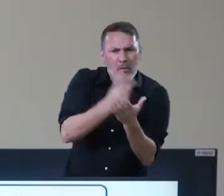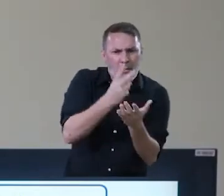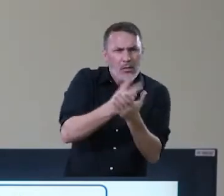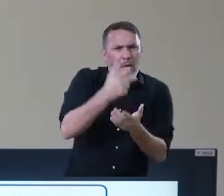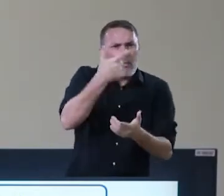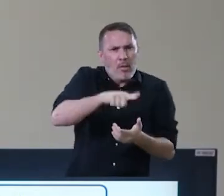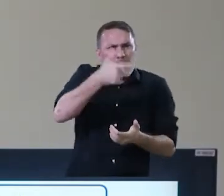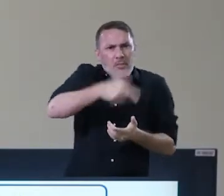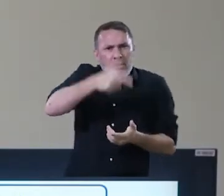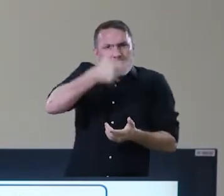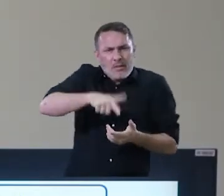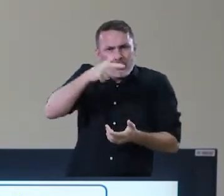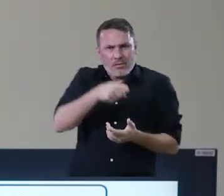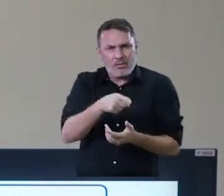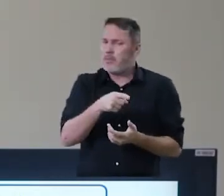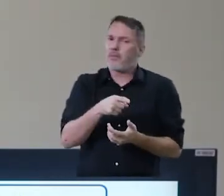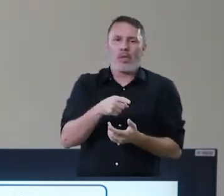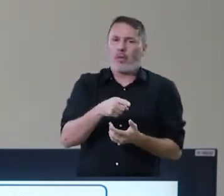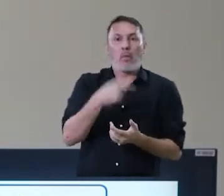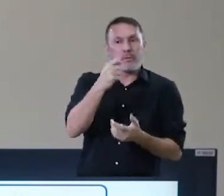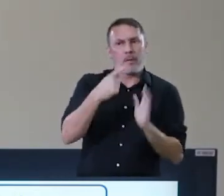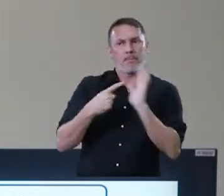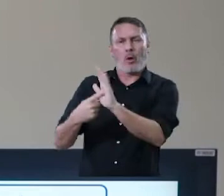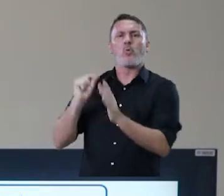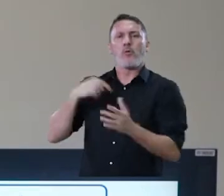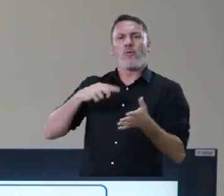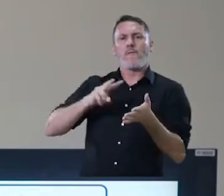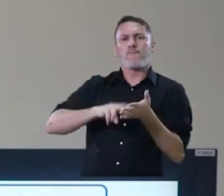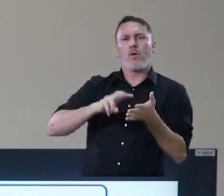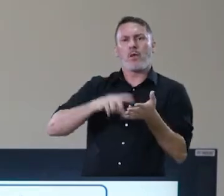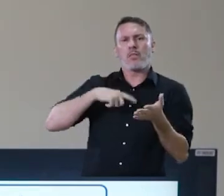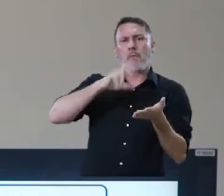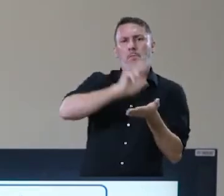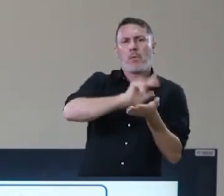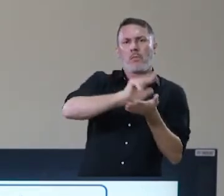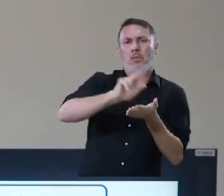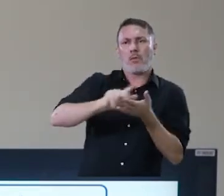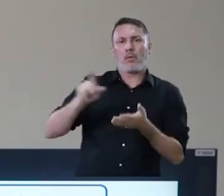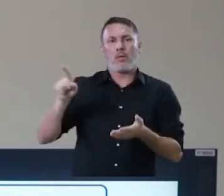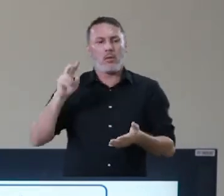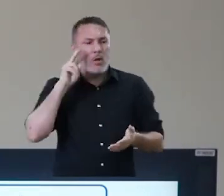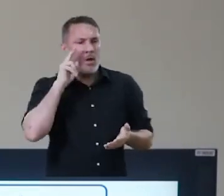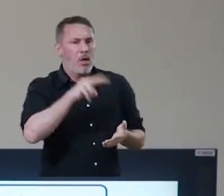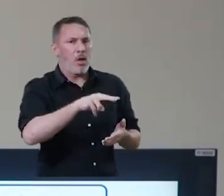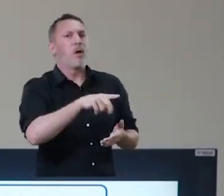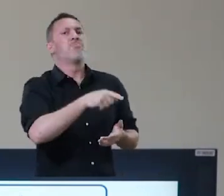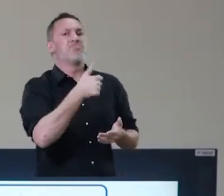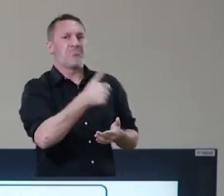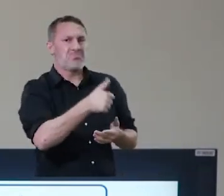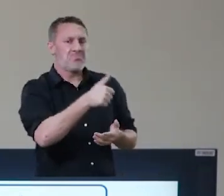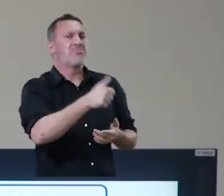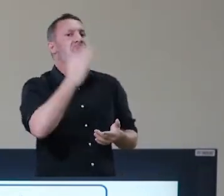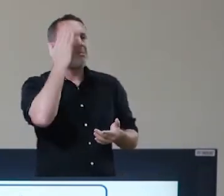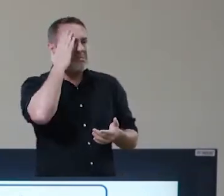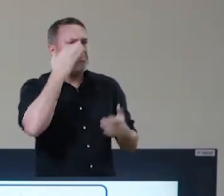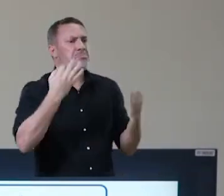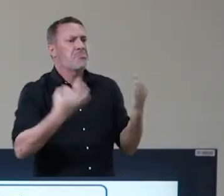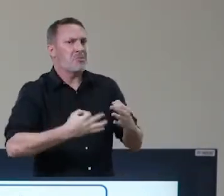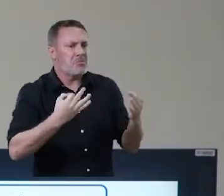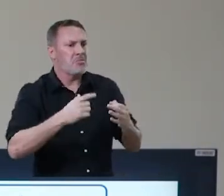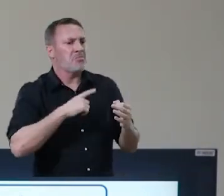o texto? E é essa forma, é isso que você vai mostrar para o seu corretor e ele vai ver realmente, esse aluno tem